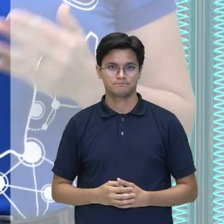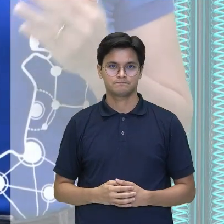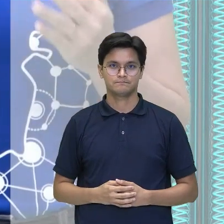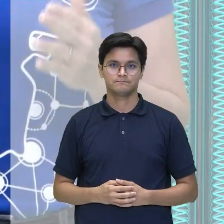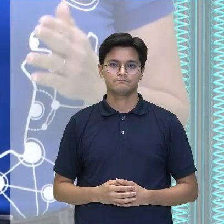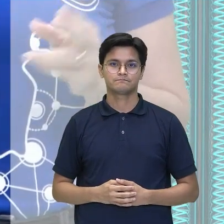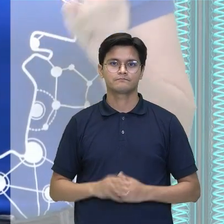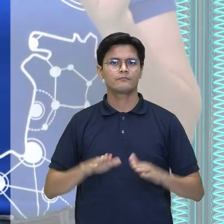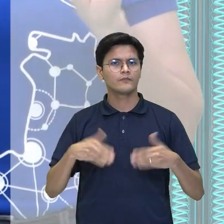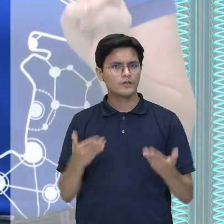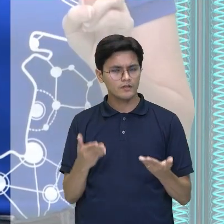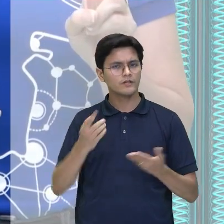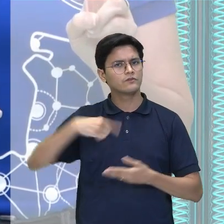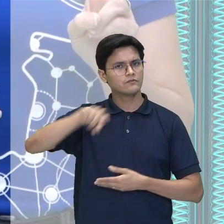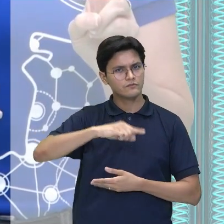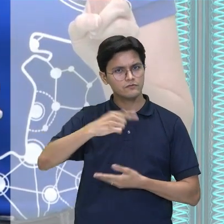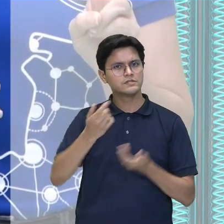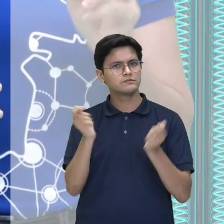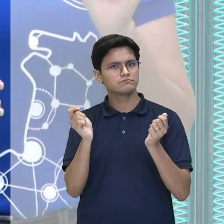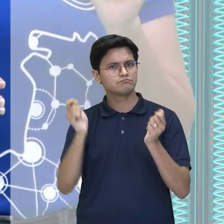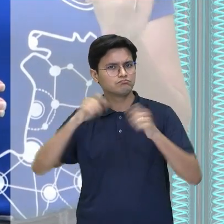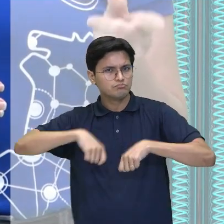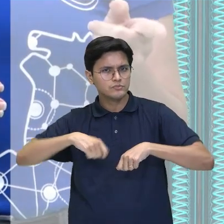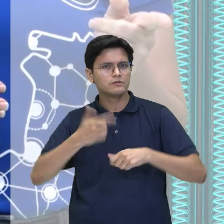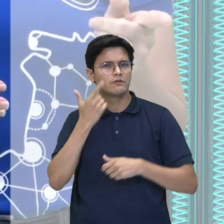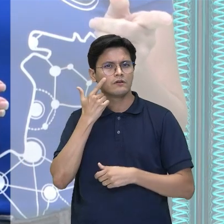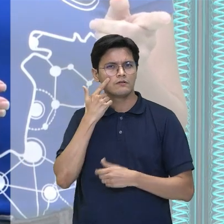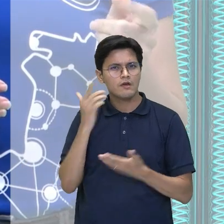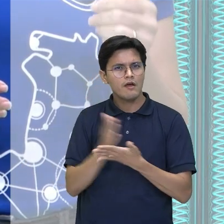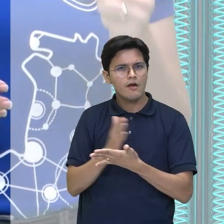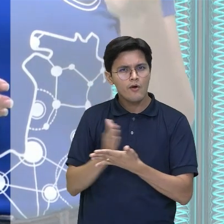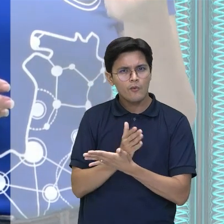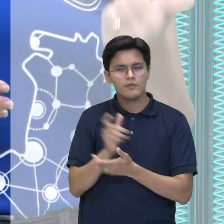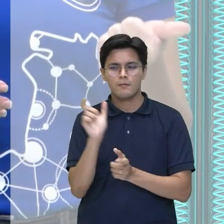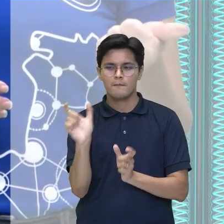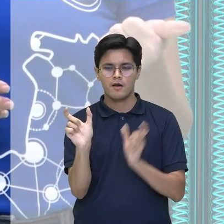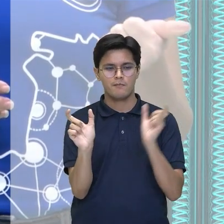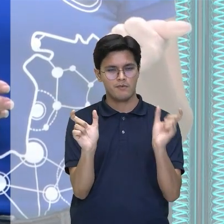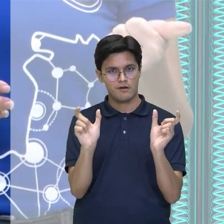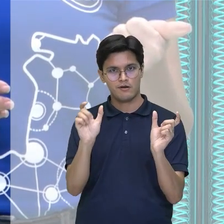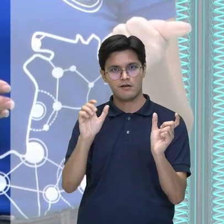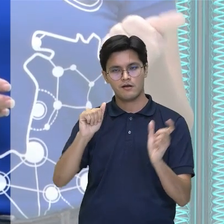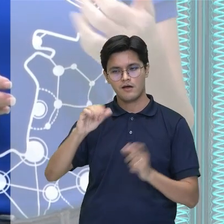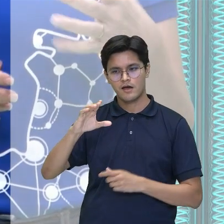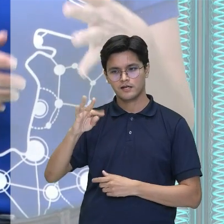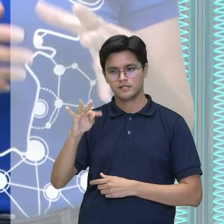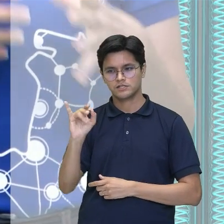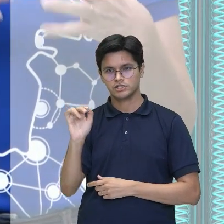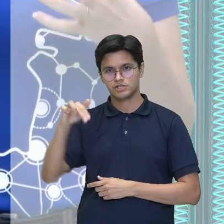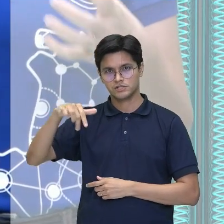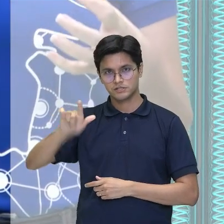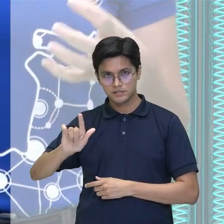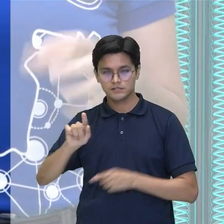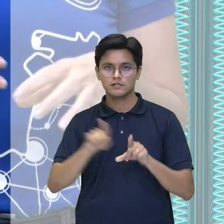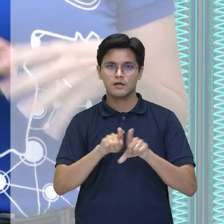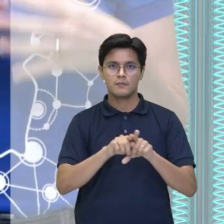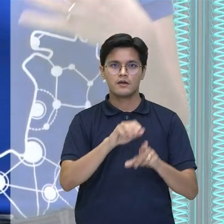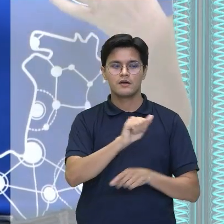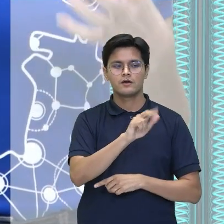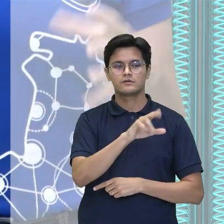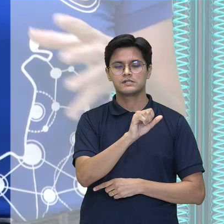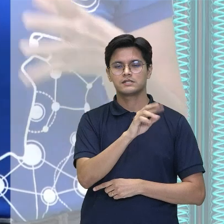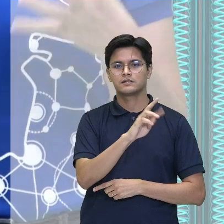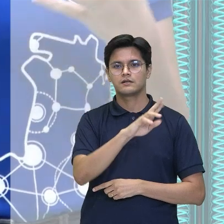Então, vocês puderam acompanhar duas palavras, não é? Foi acting e Australia. O que é acting?